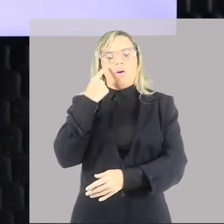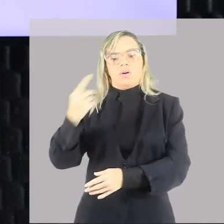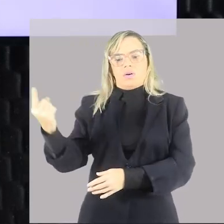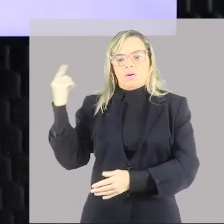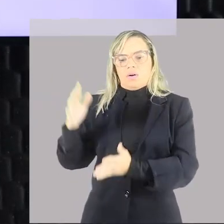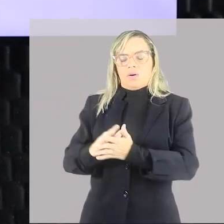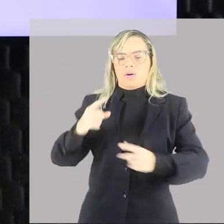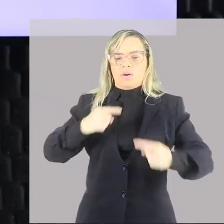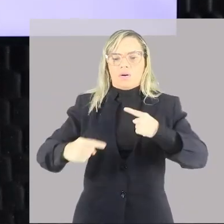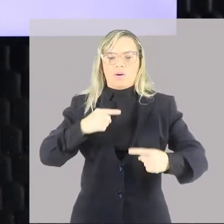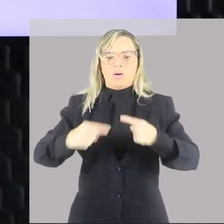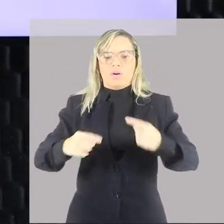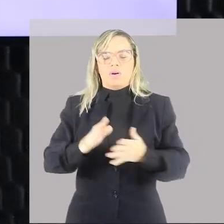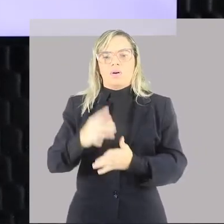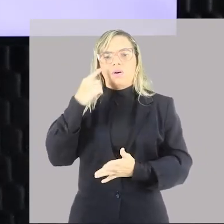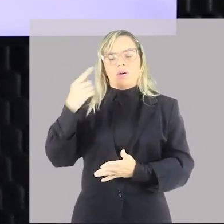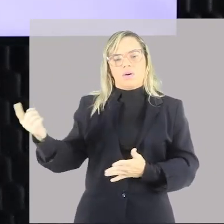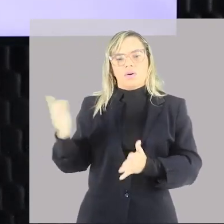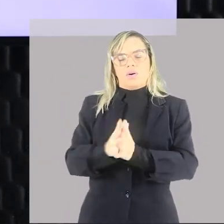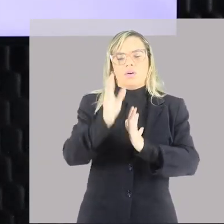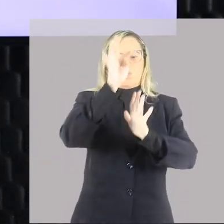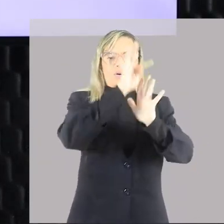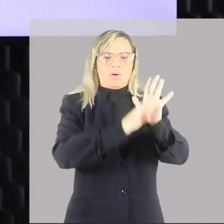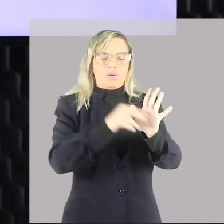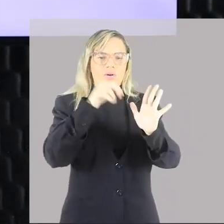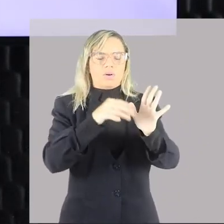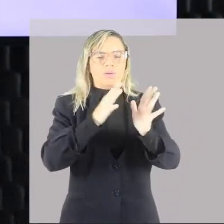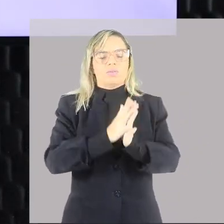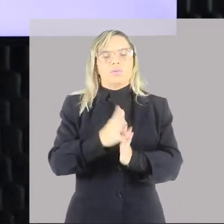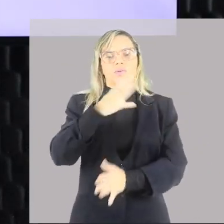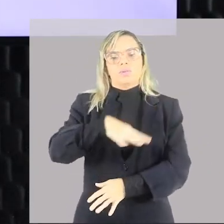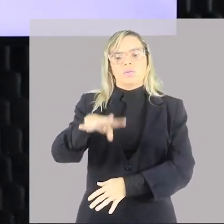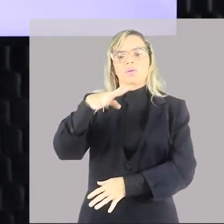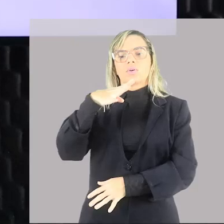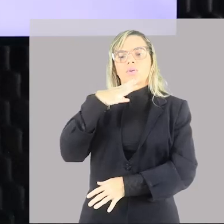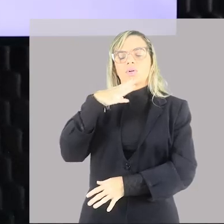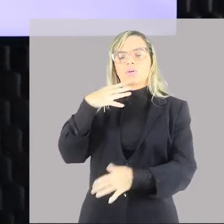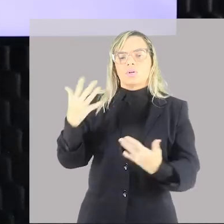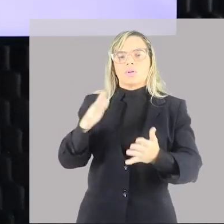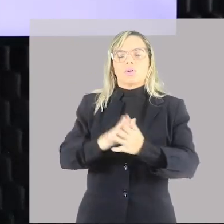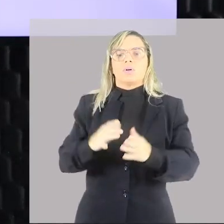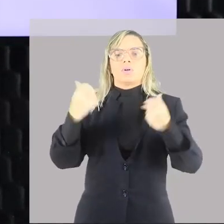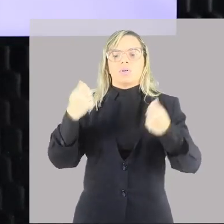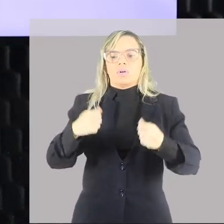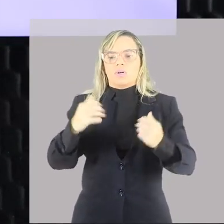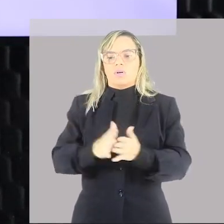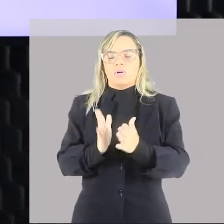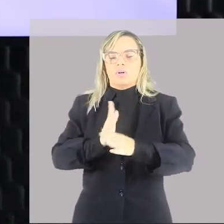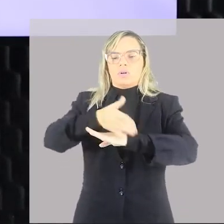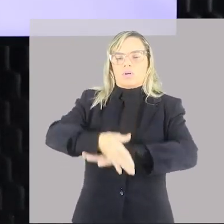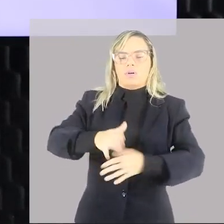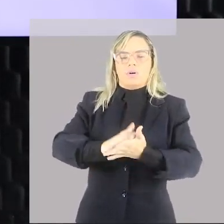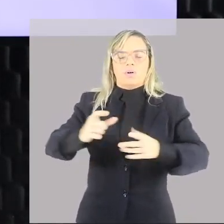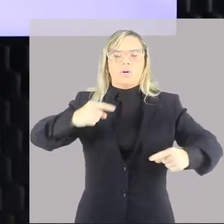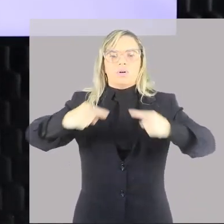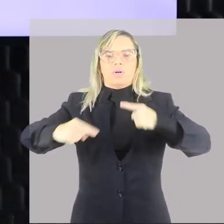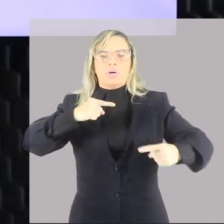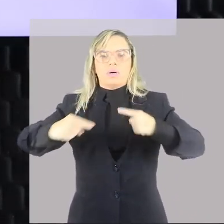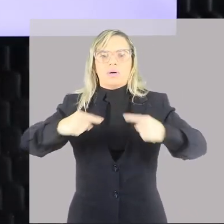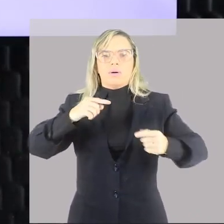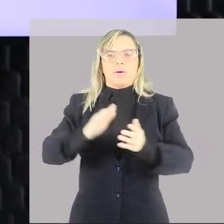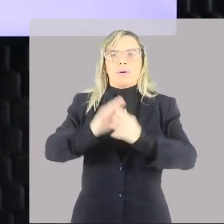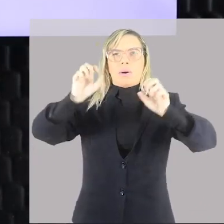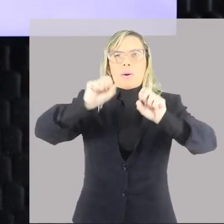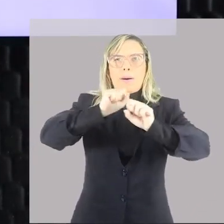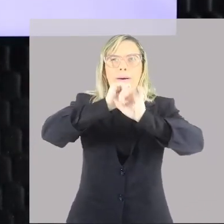para a gente a necessidade de que tenhamos uma participação política, que possamos acordar